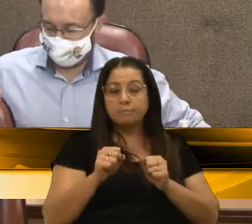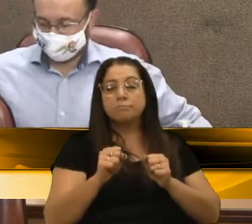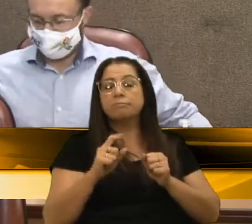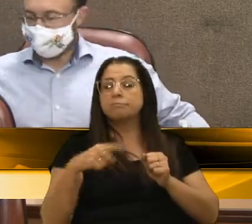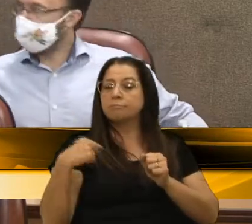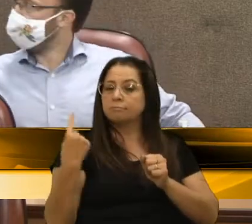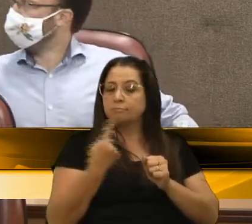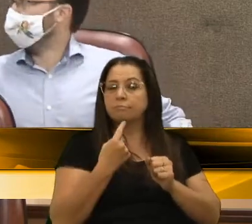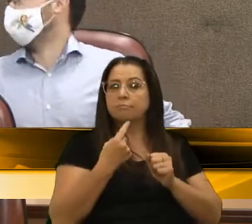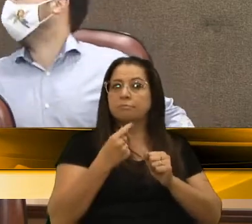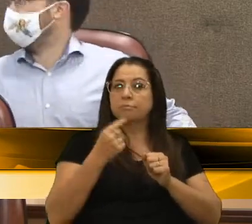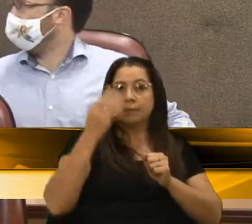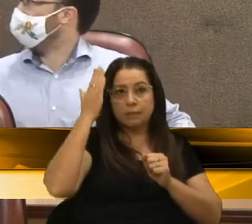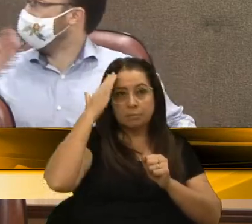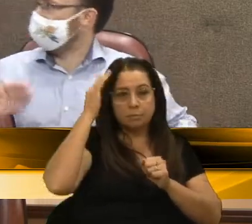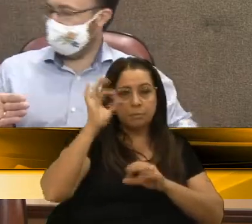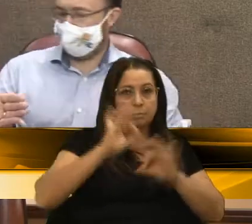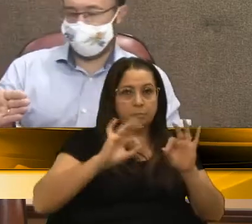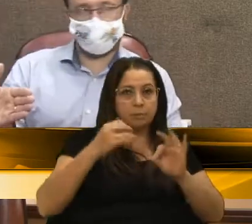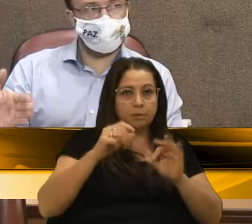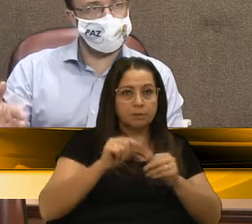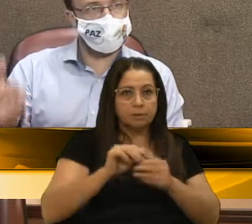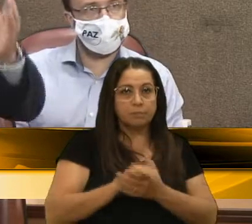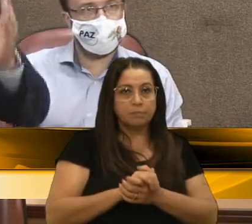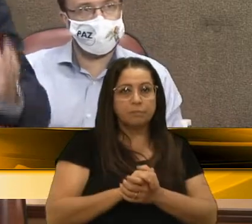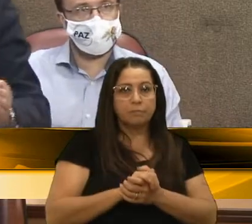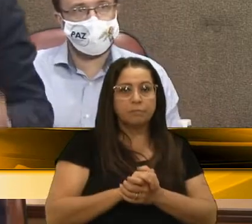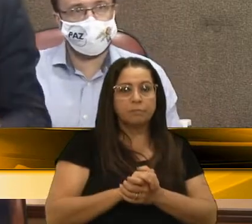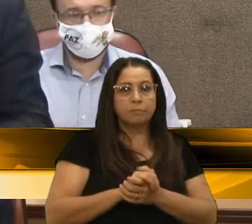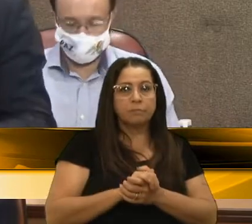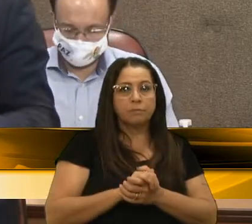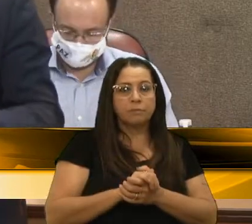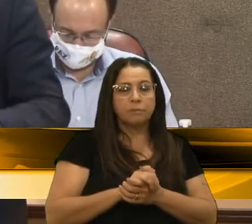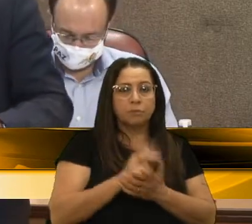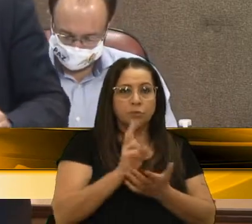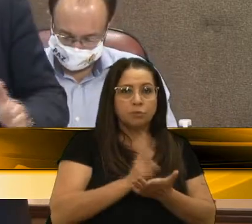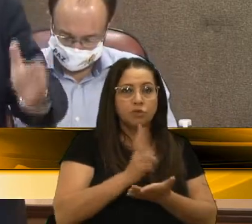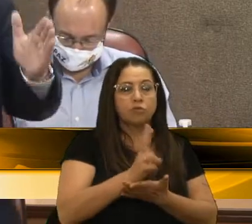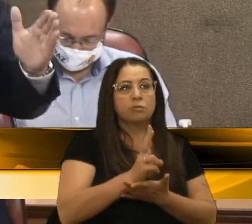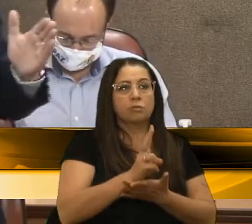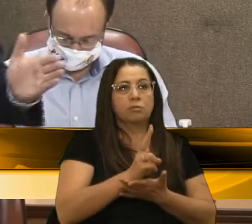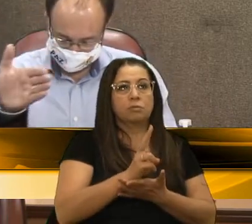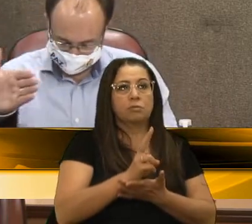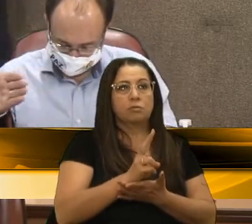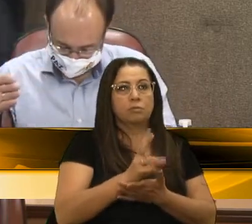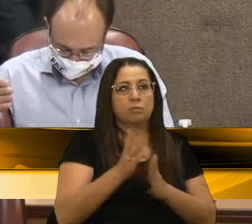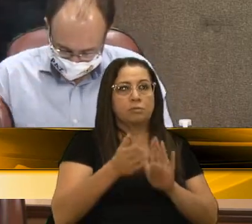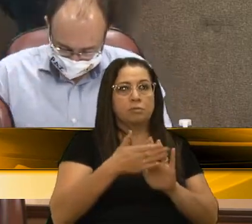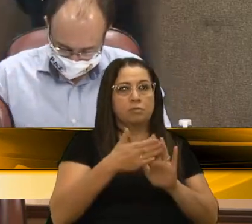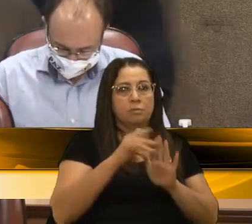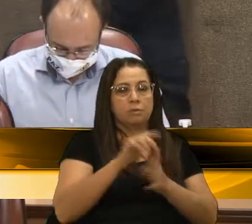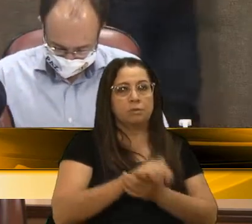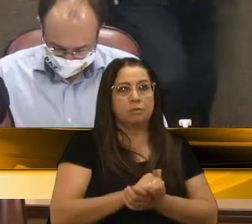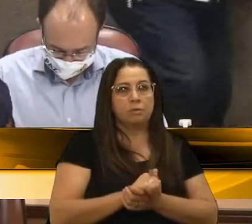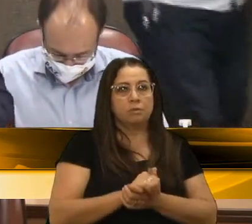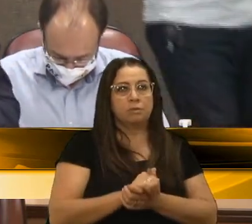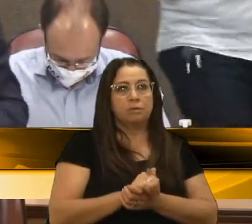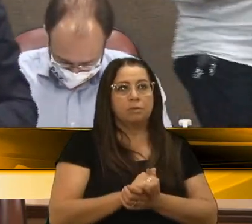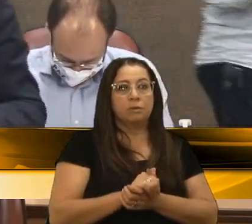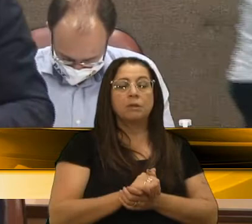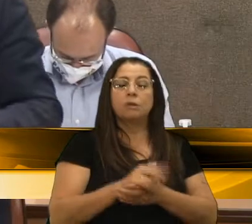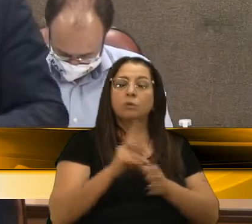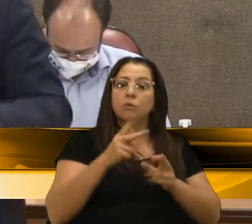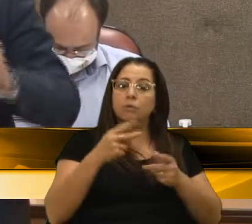e precisamos, em nossos atos, seguirmos, né, o que preconiza os diplomas